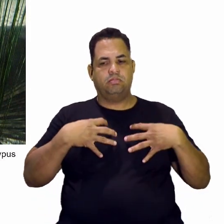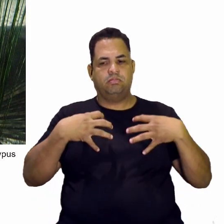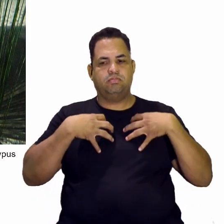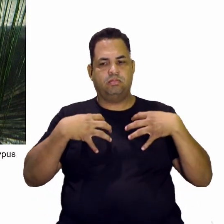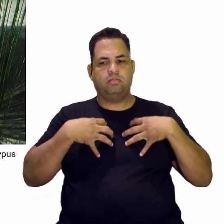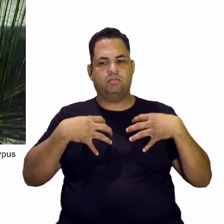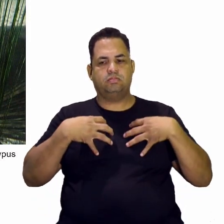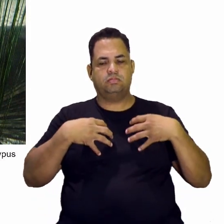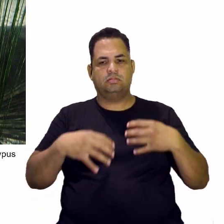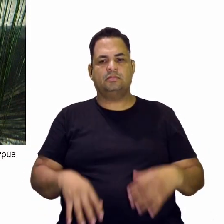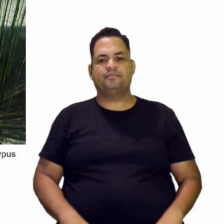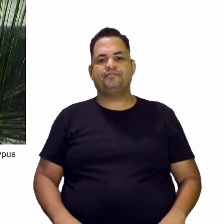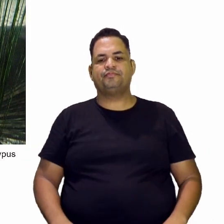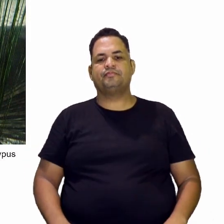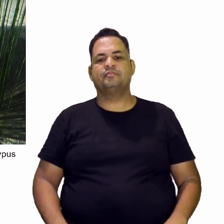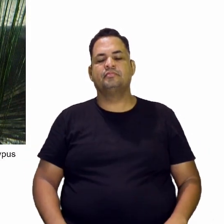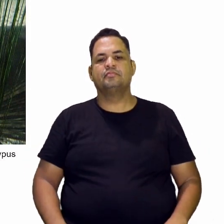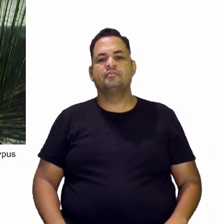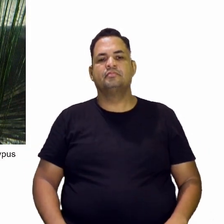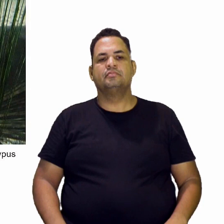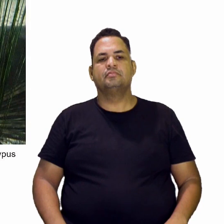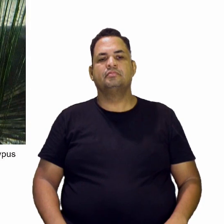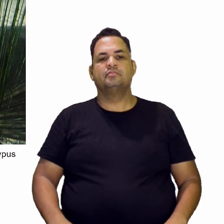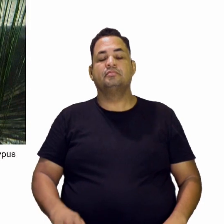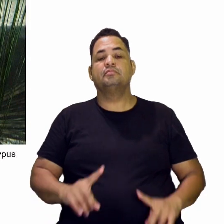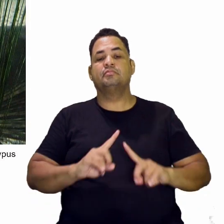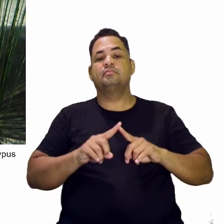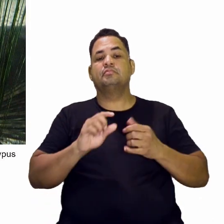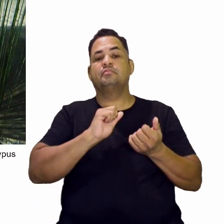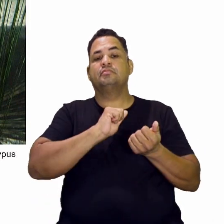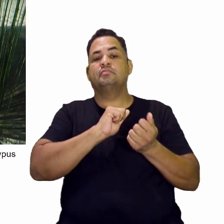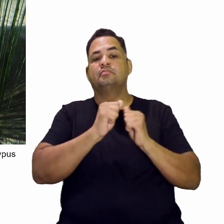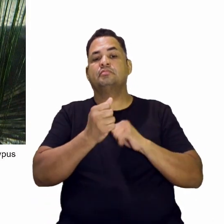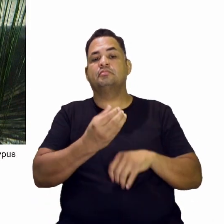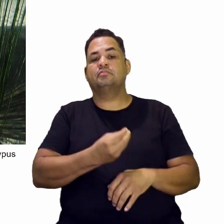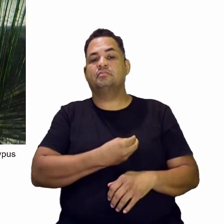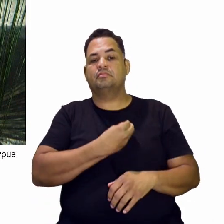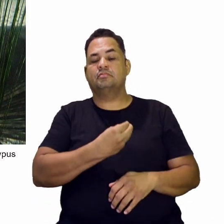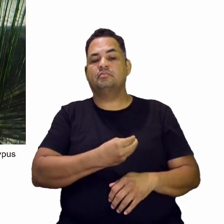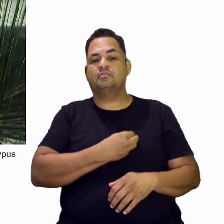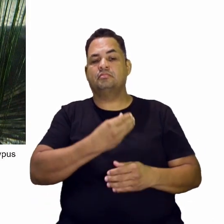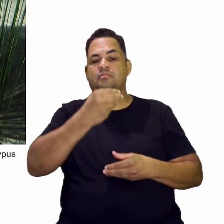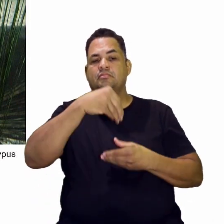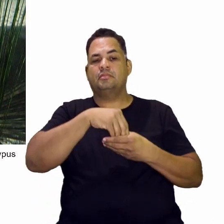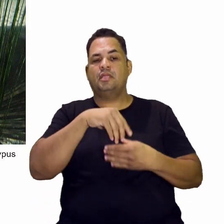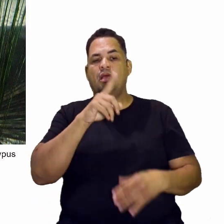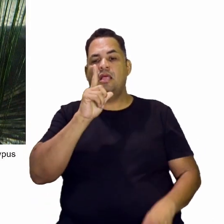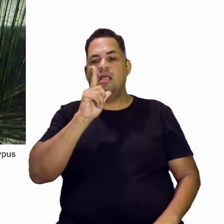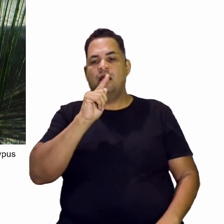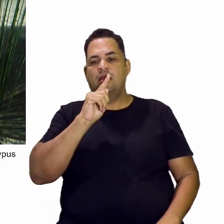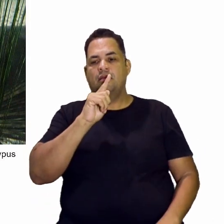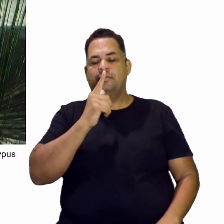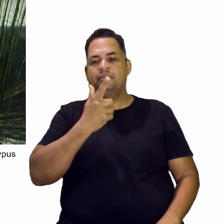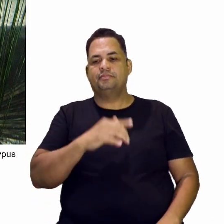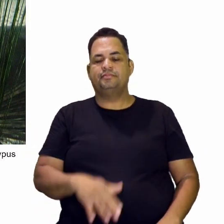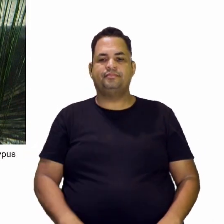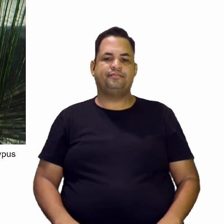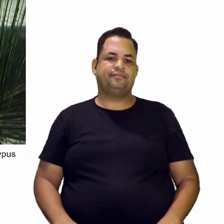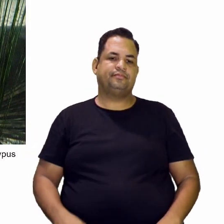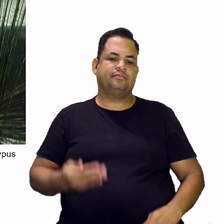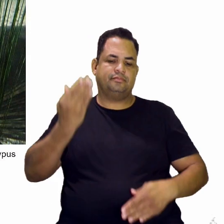respirar aí. Mas são adaptados a essa vida aquática, né? Que horas